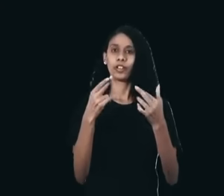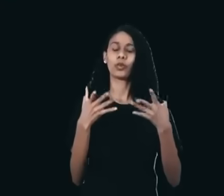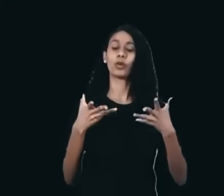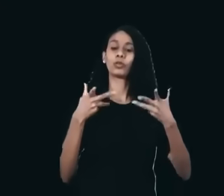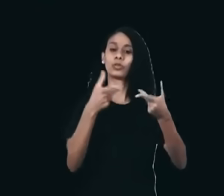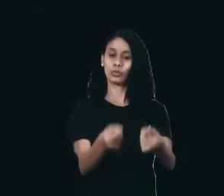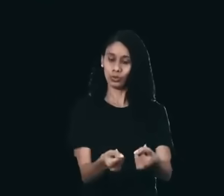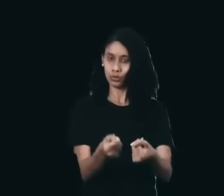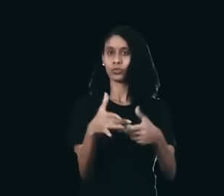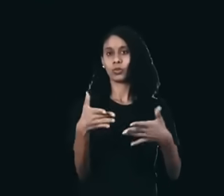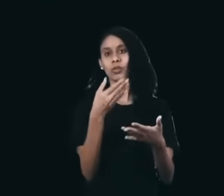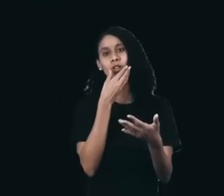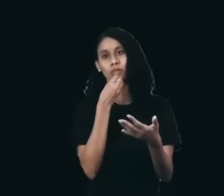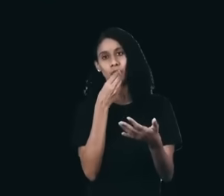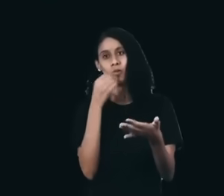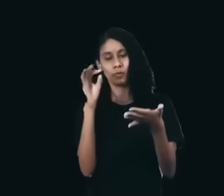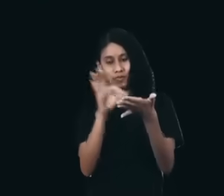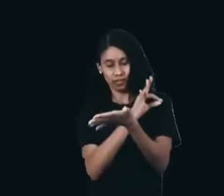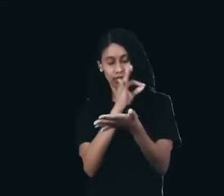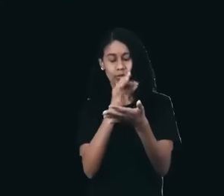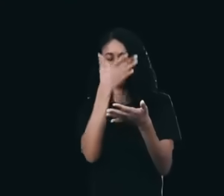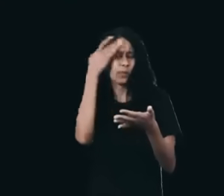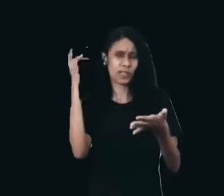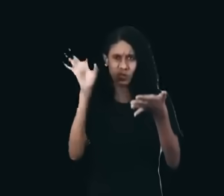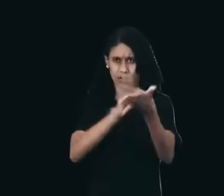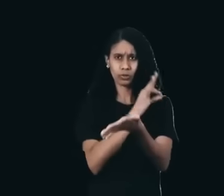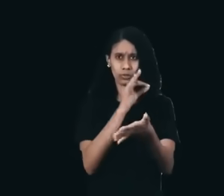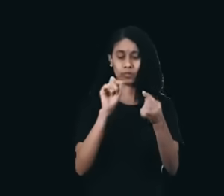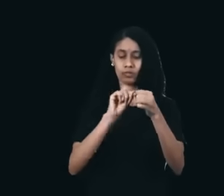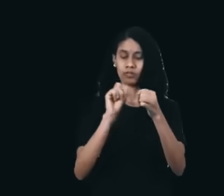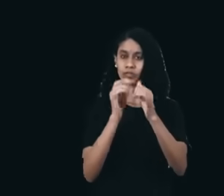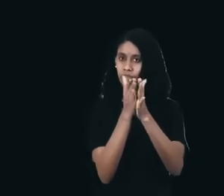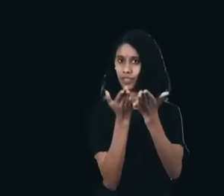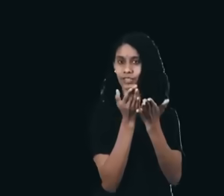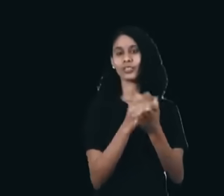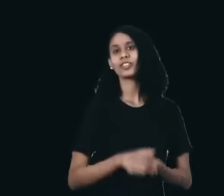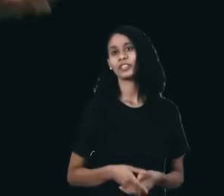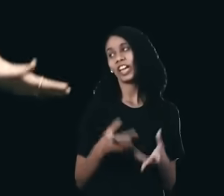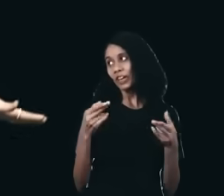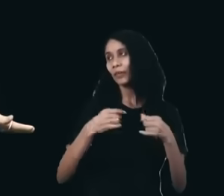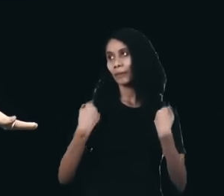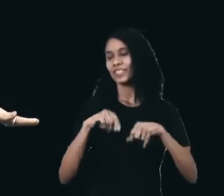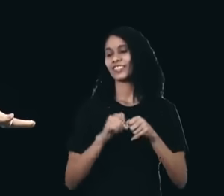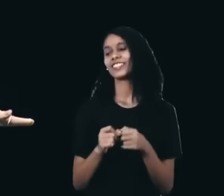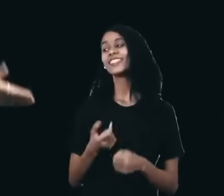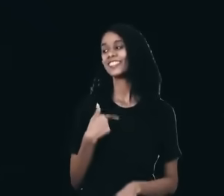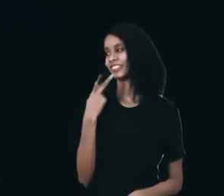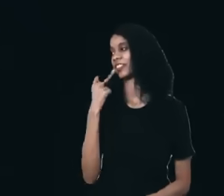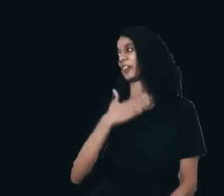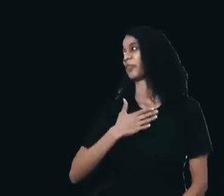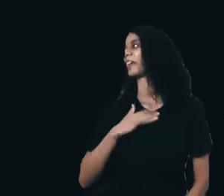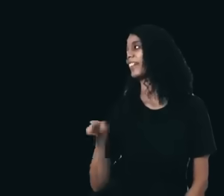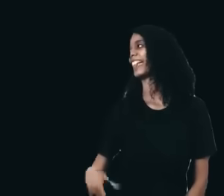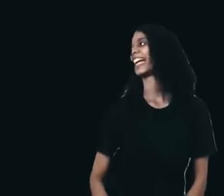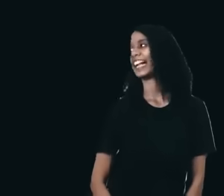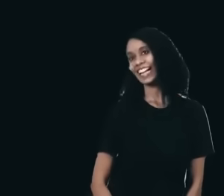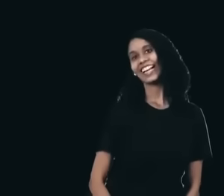fazer quando um autor lança um livro. Aí, ela... Puxei a sardinha pro meu lado.